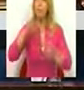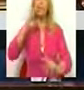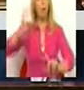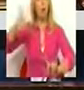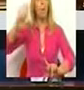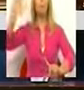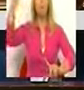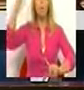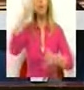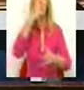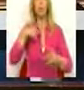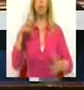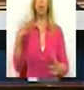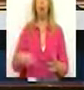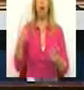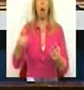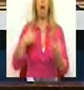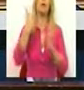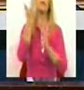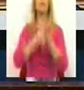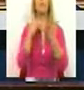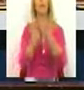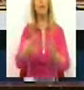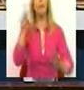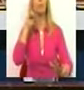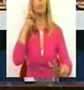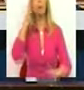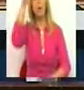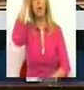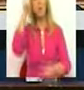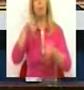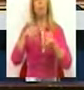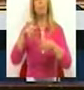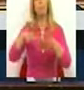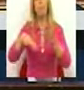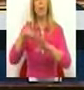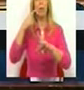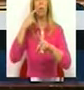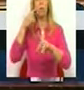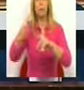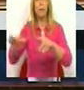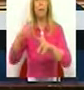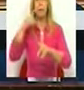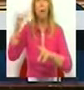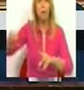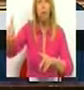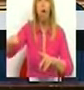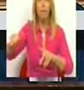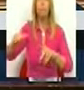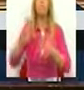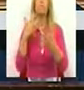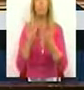em Portugal existe um diploma sobre a proteção dos animais utilizados para experimentação, que preconiza a sua